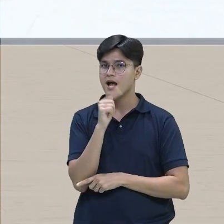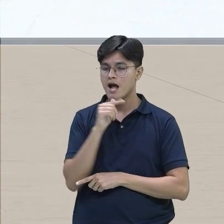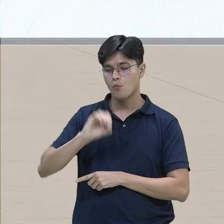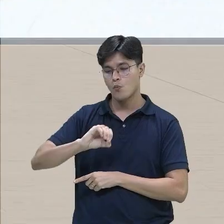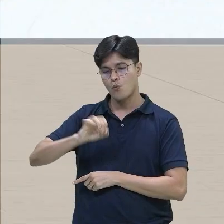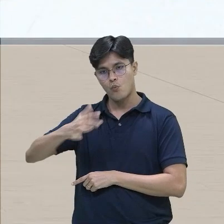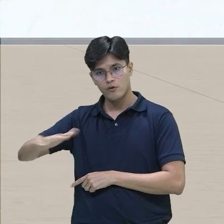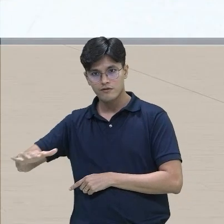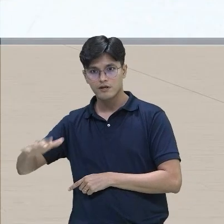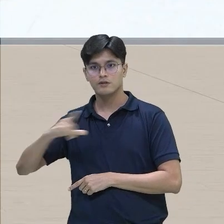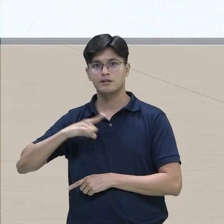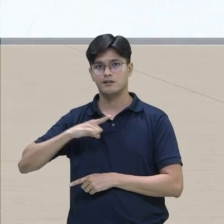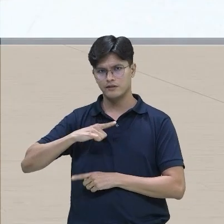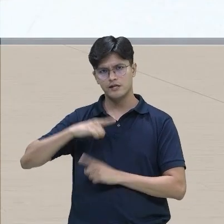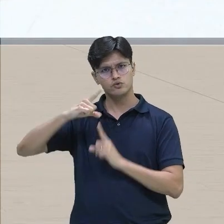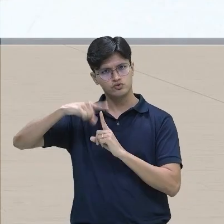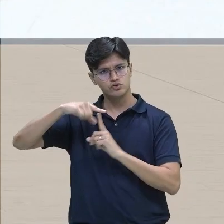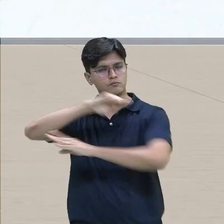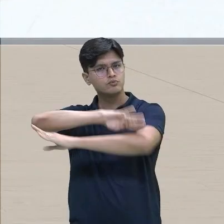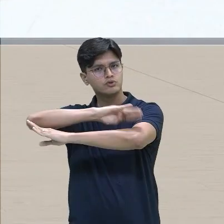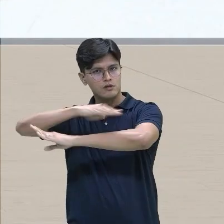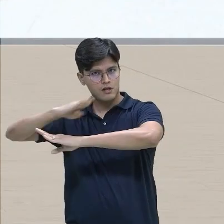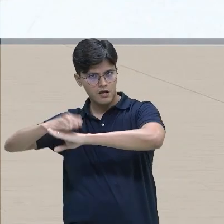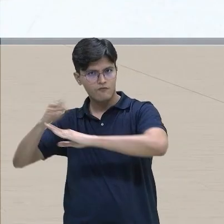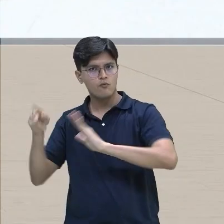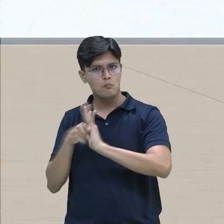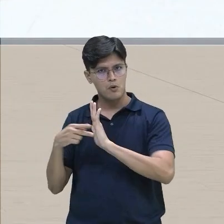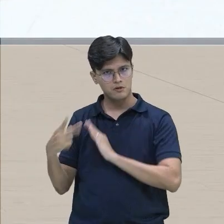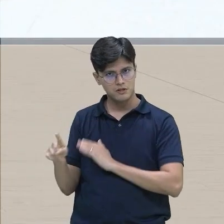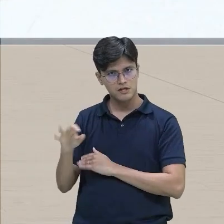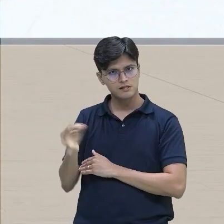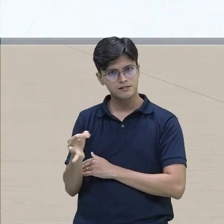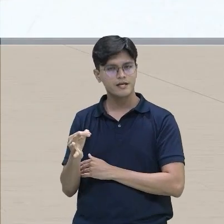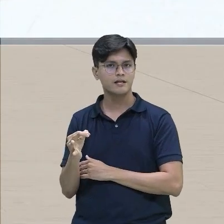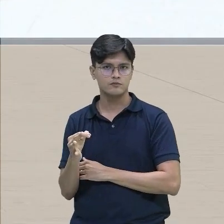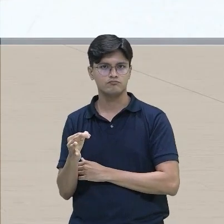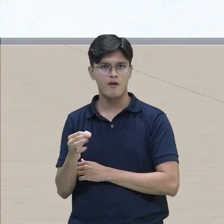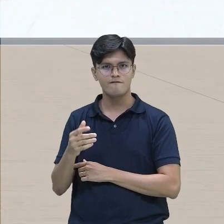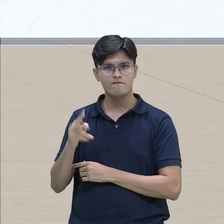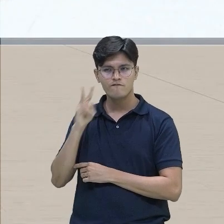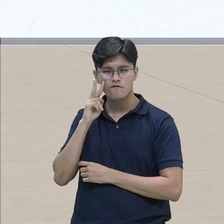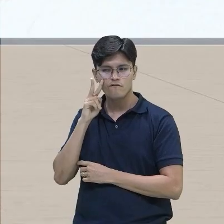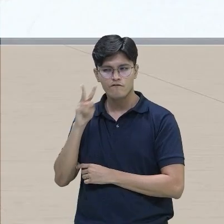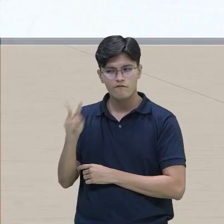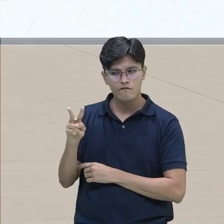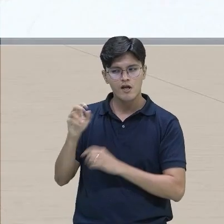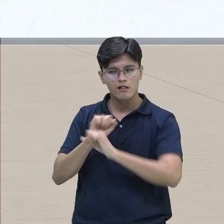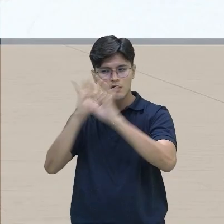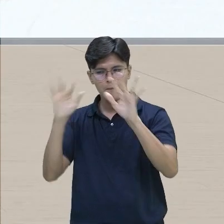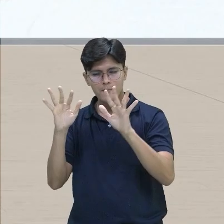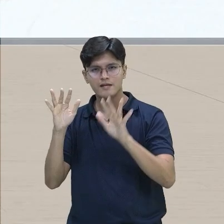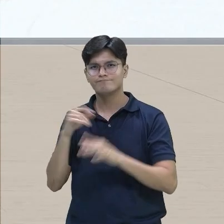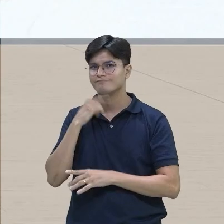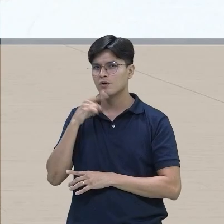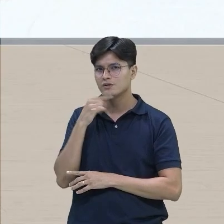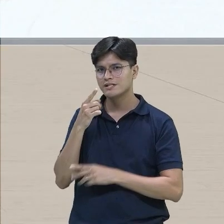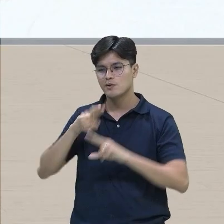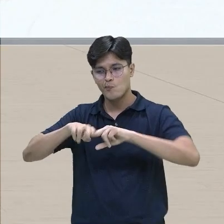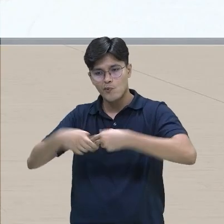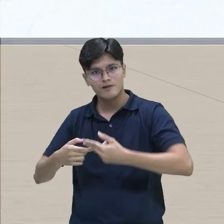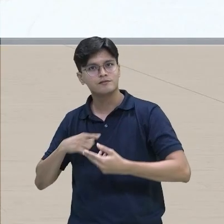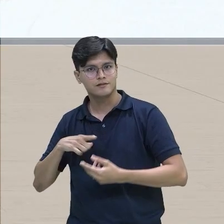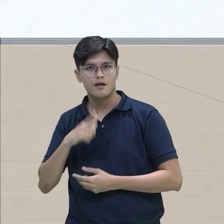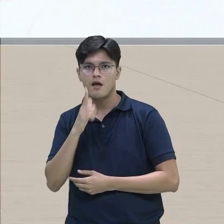A gente não observa, não vê muito porque tem água ali, água do mar, água do oceano. Mas lembrando que todo país que é